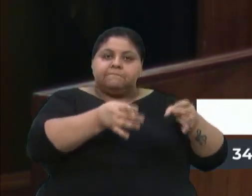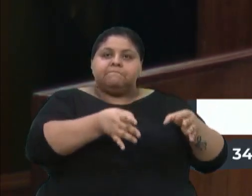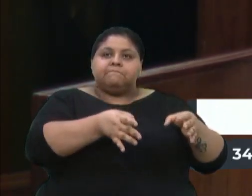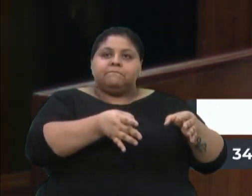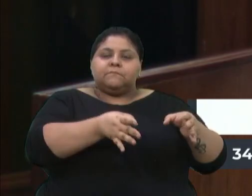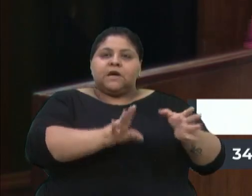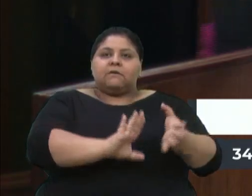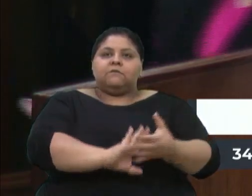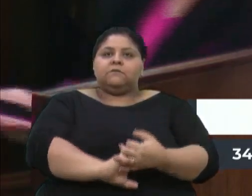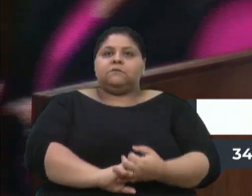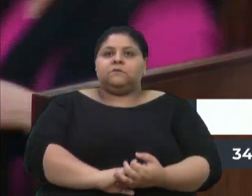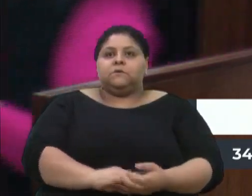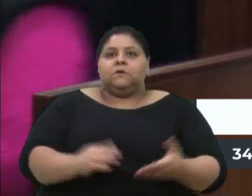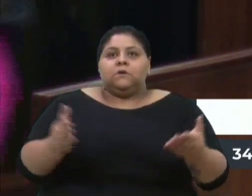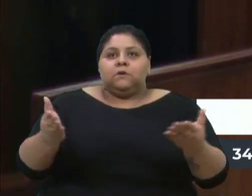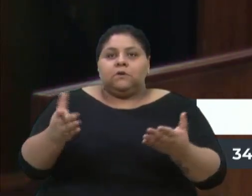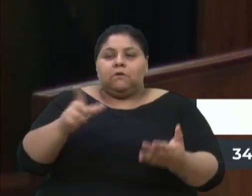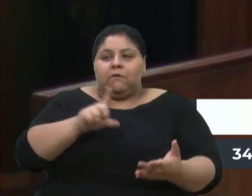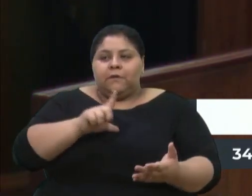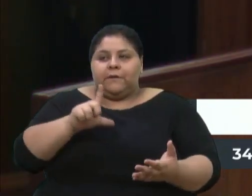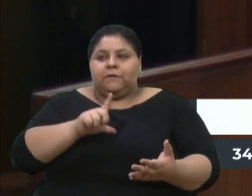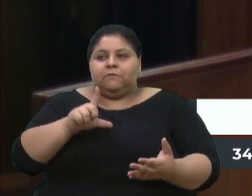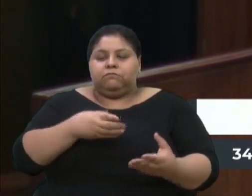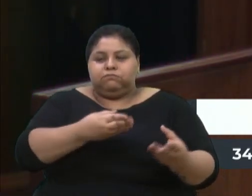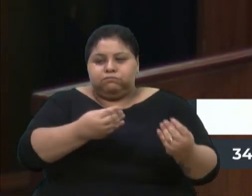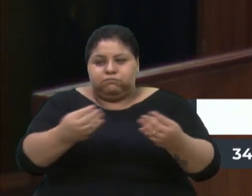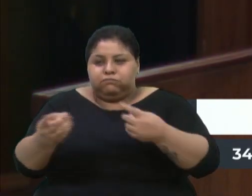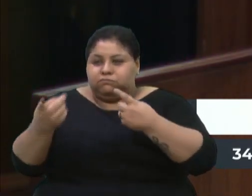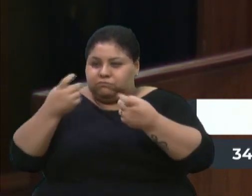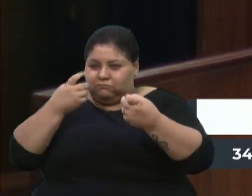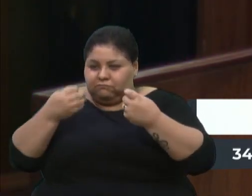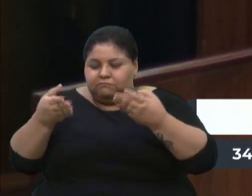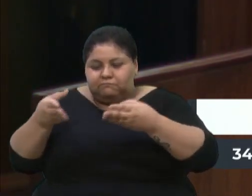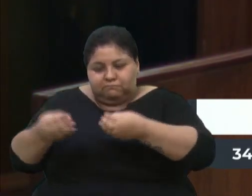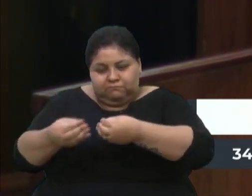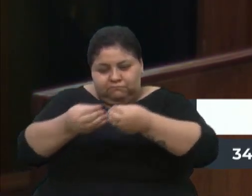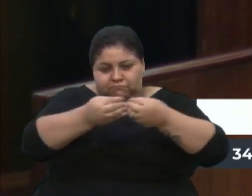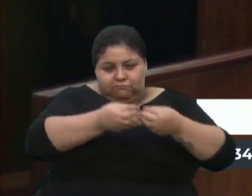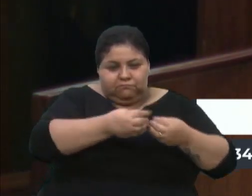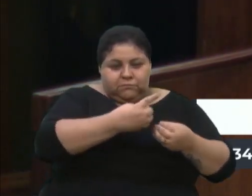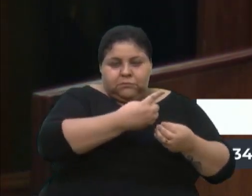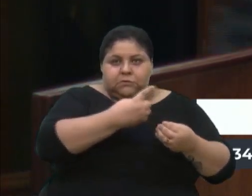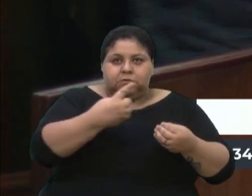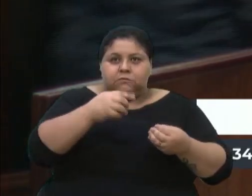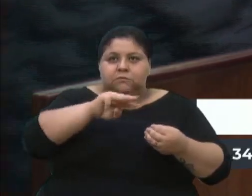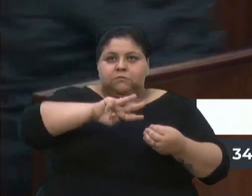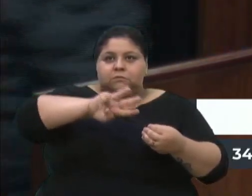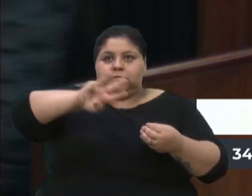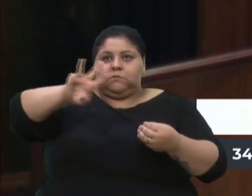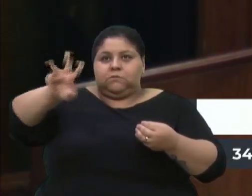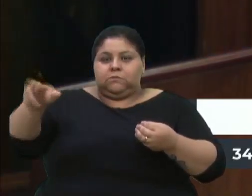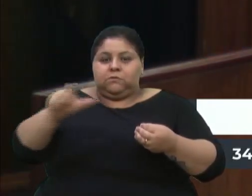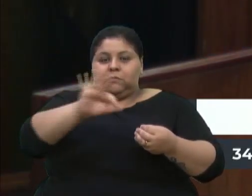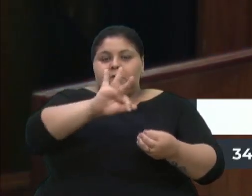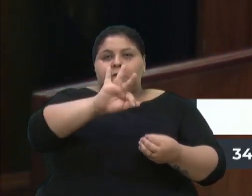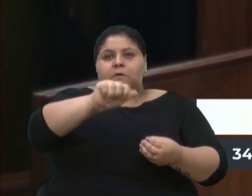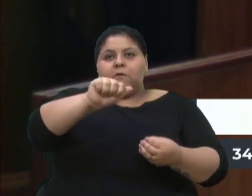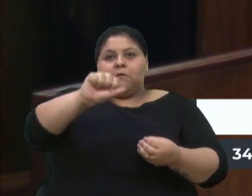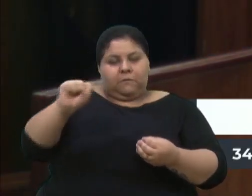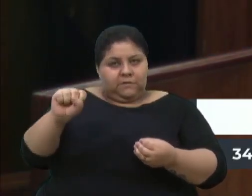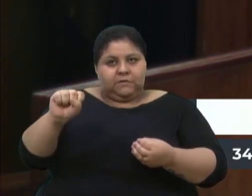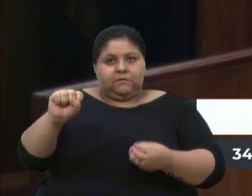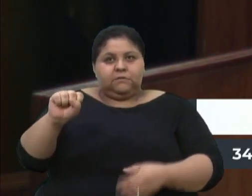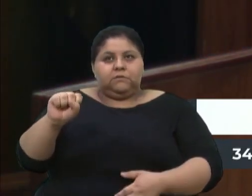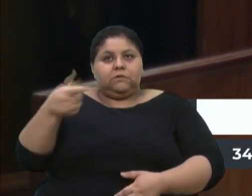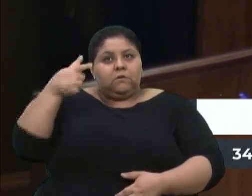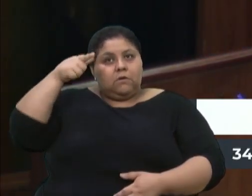Agora, eu tenho muitas preocupações, e eu trouxe aqui. Os 11 milhões a menos na FAS. Ontem tivemos